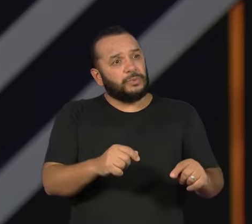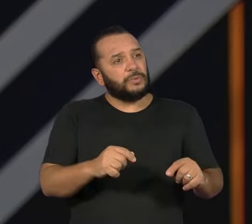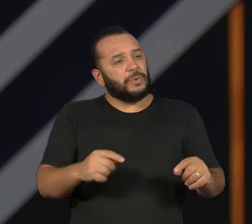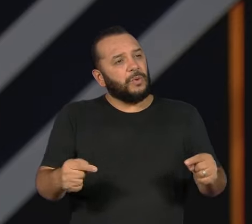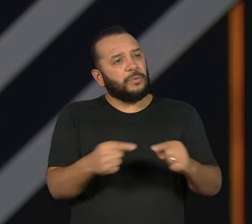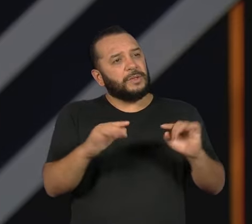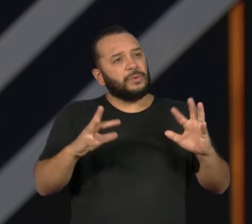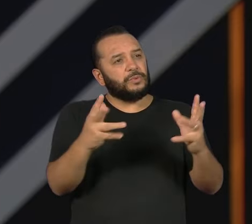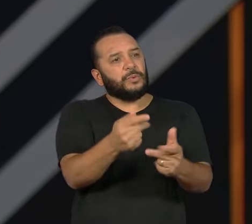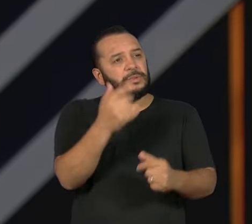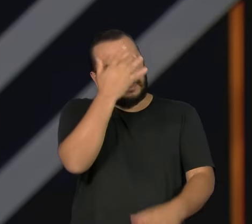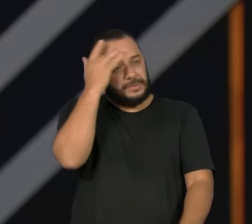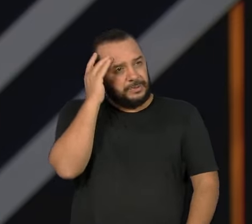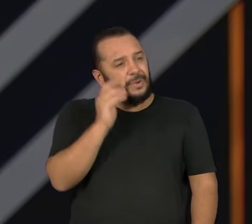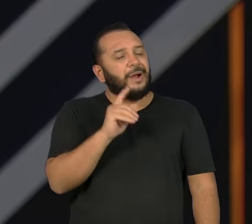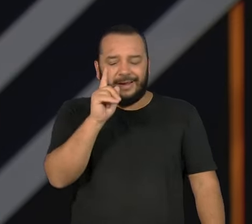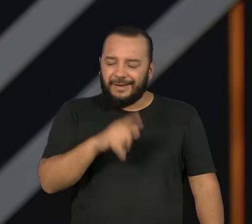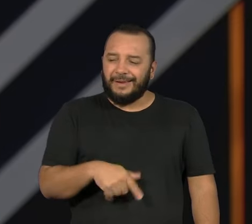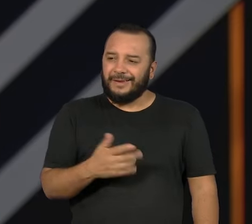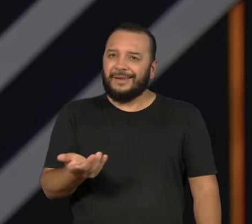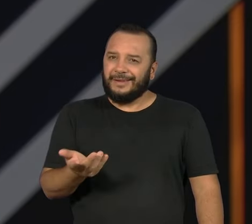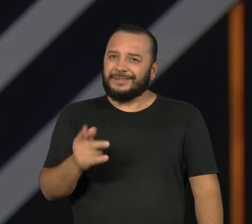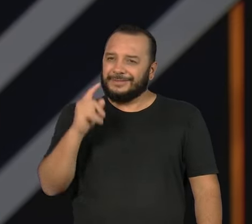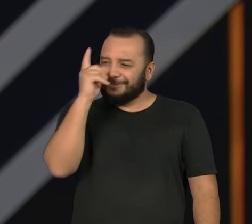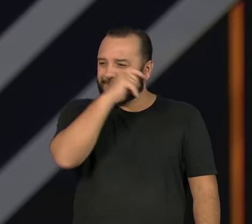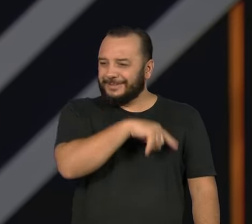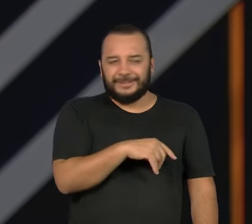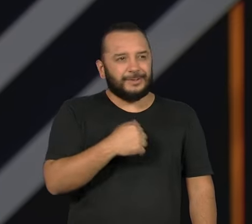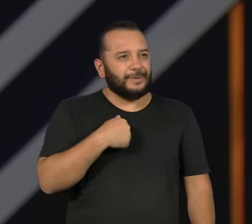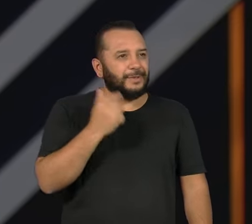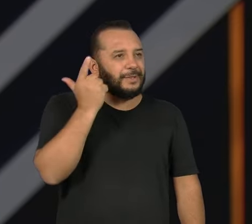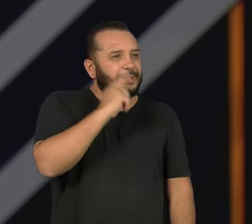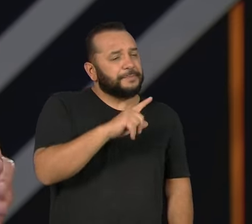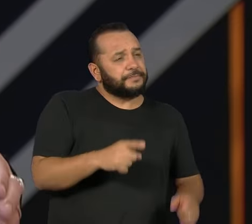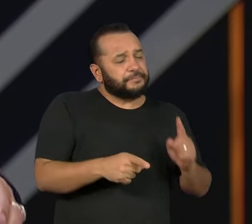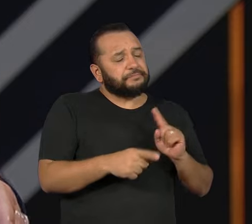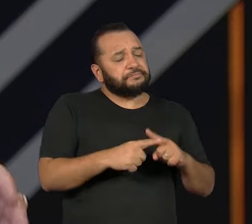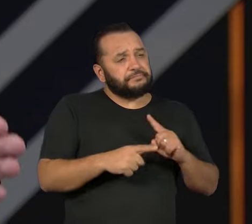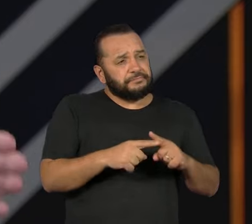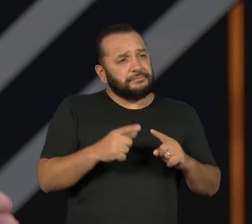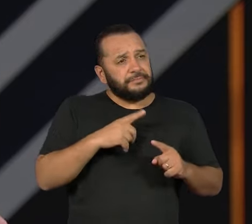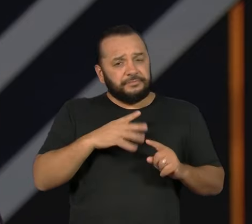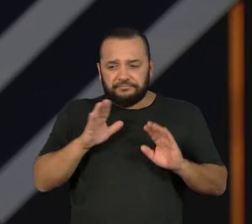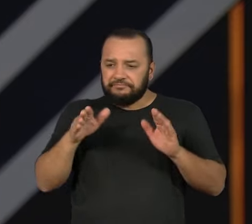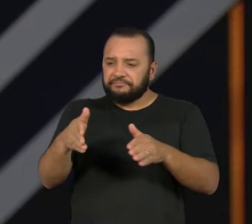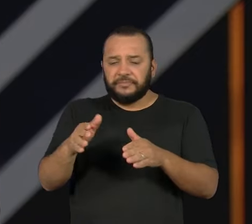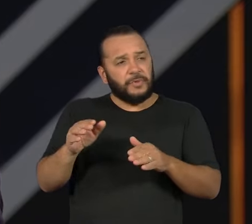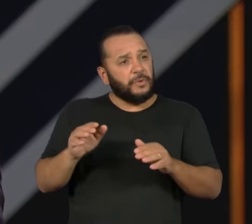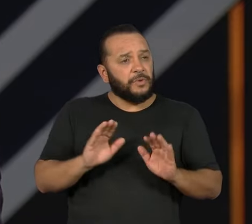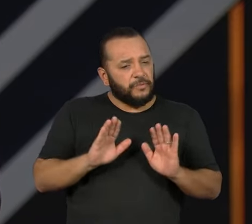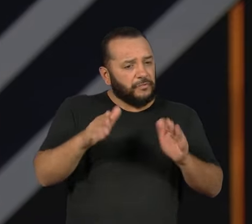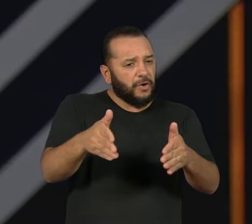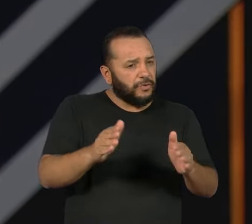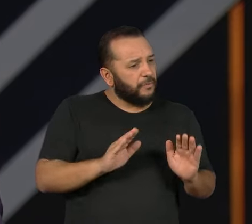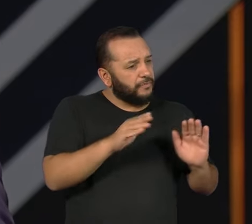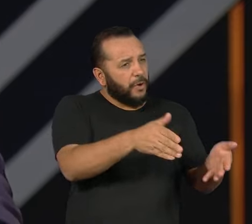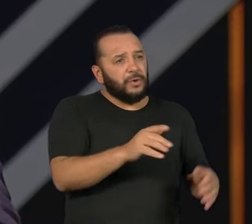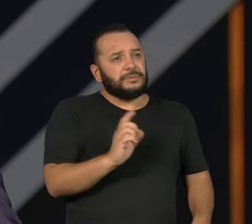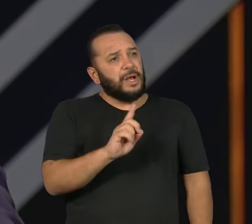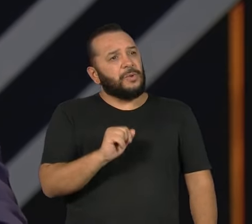todos. É, isso é muito difícil de você conseguir, porque você tende a nichar. Não, eu só toco isso, ou então não, eu prefiro fazer